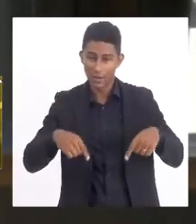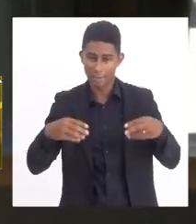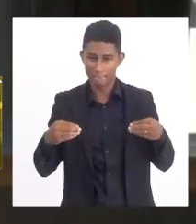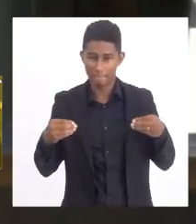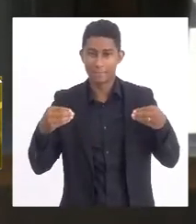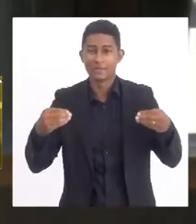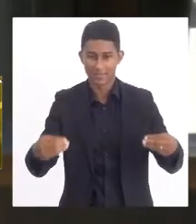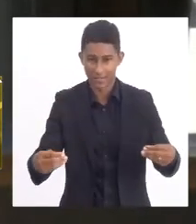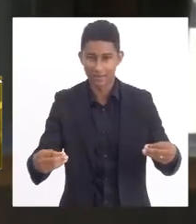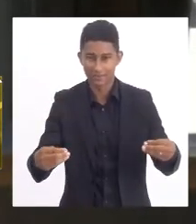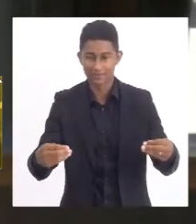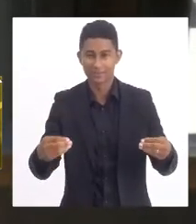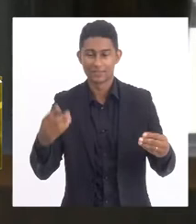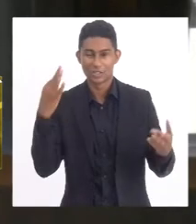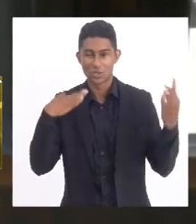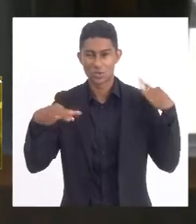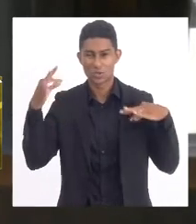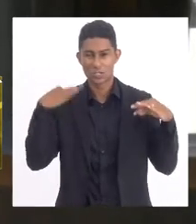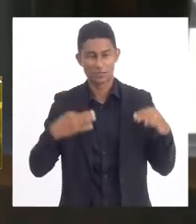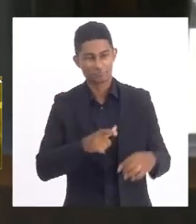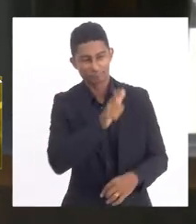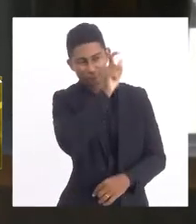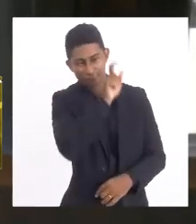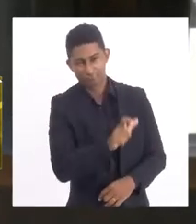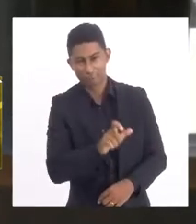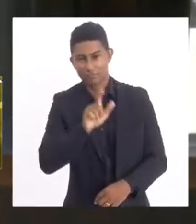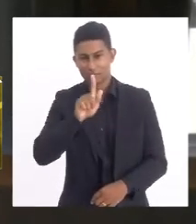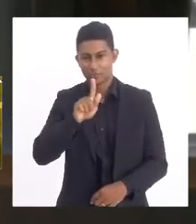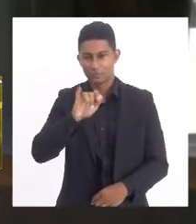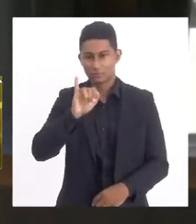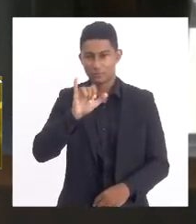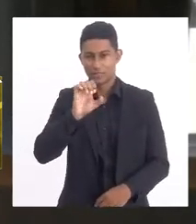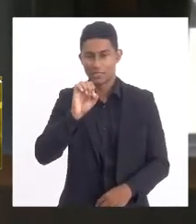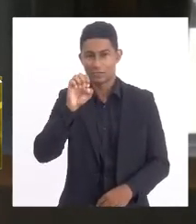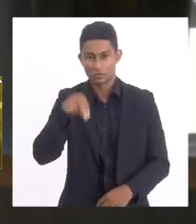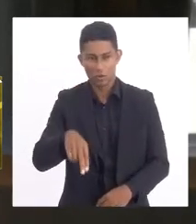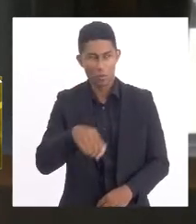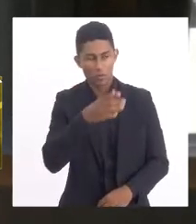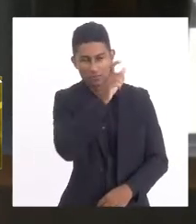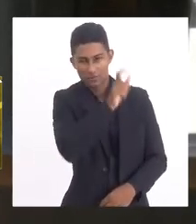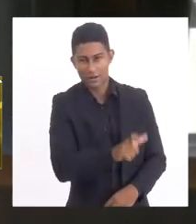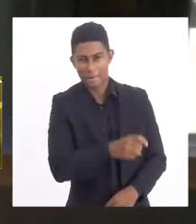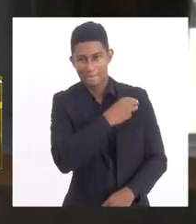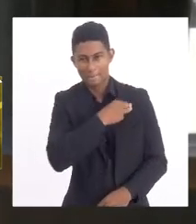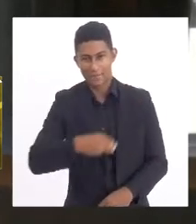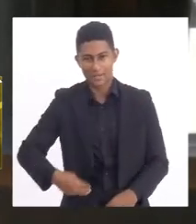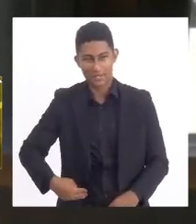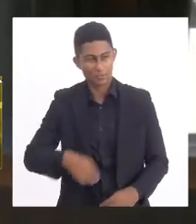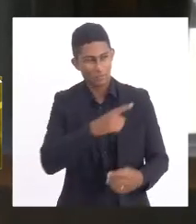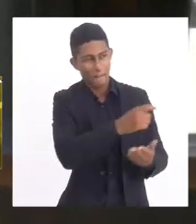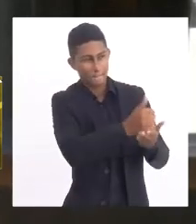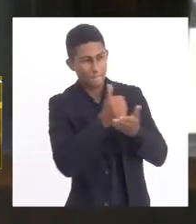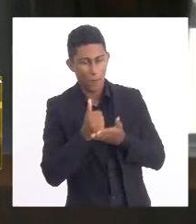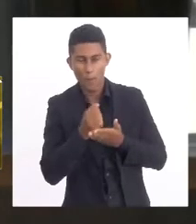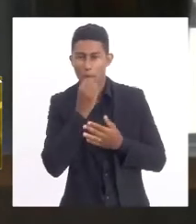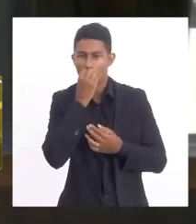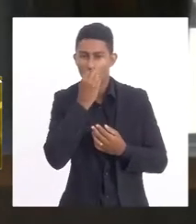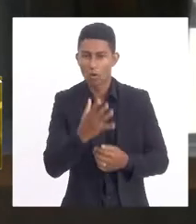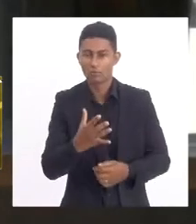o nosso Ministro Gilson Machado Neto a Eva é uma satisfação imensa